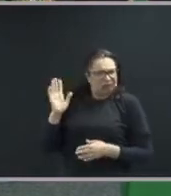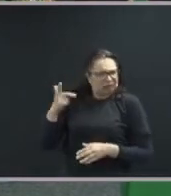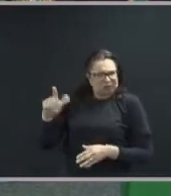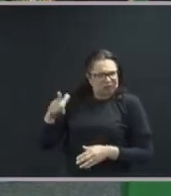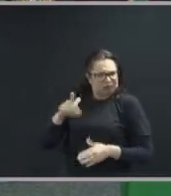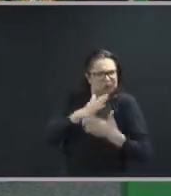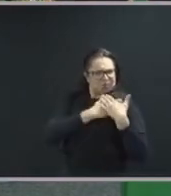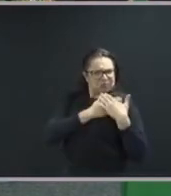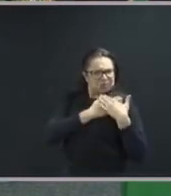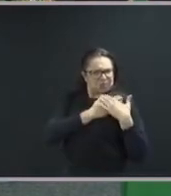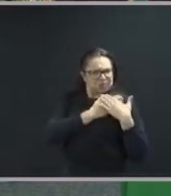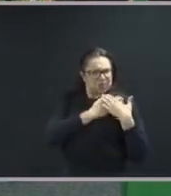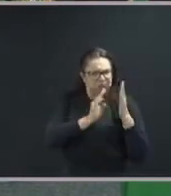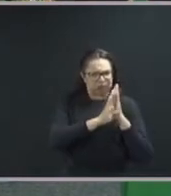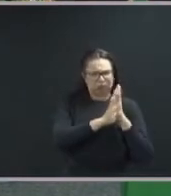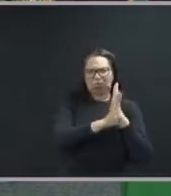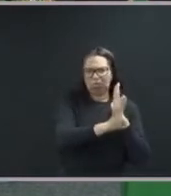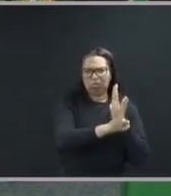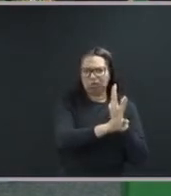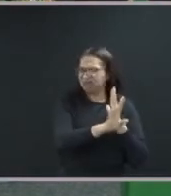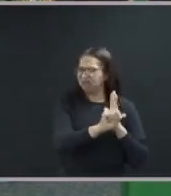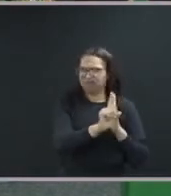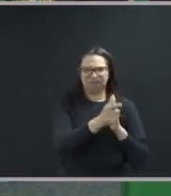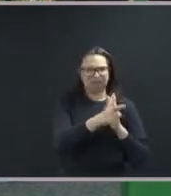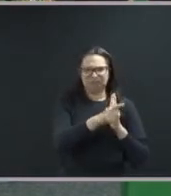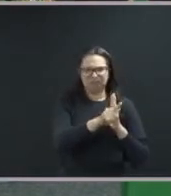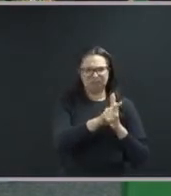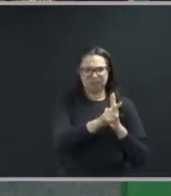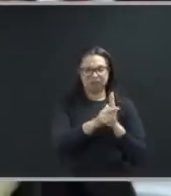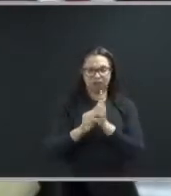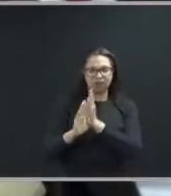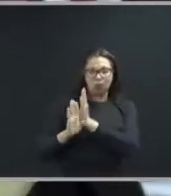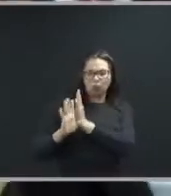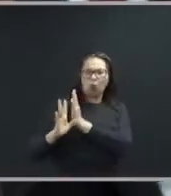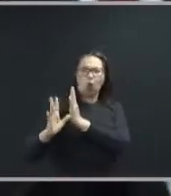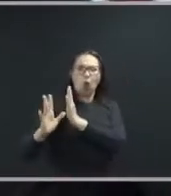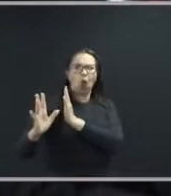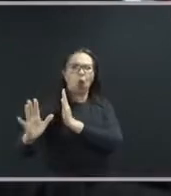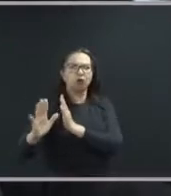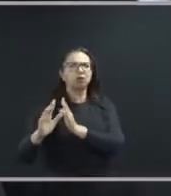Aí o irmão fala discriminação. Que discriminação, irmão? É falta de unção.